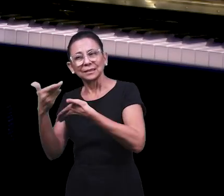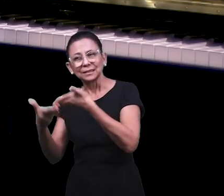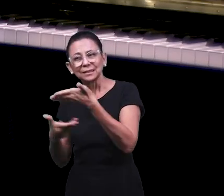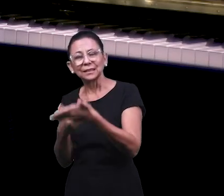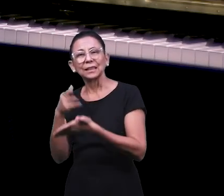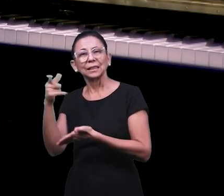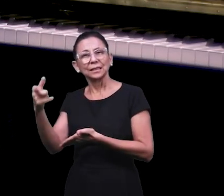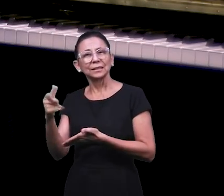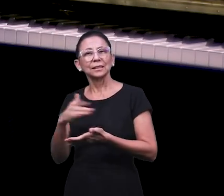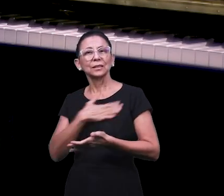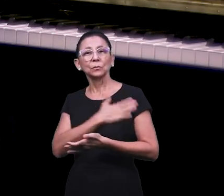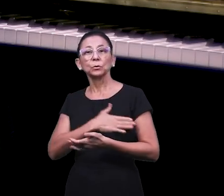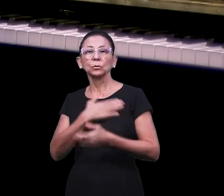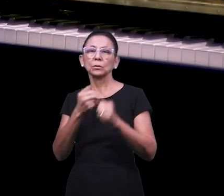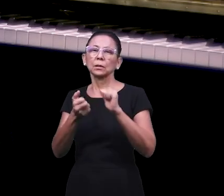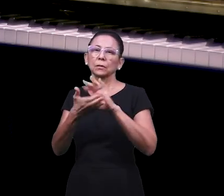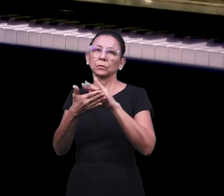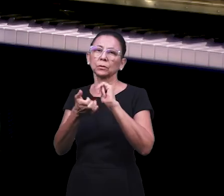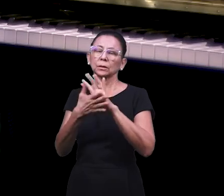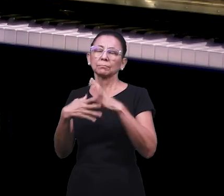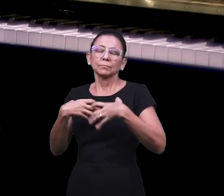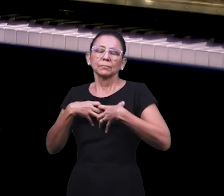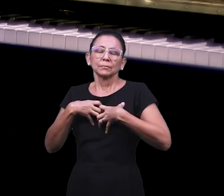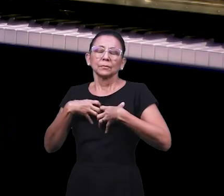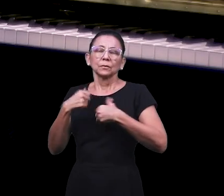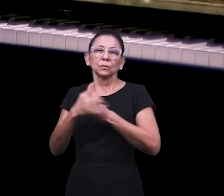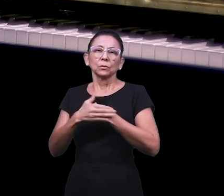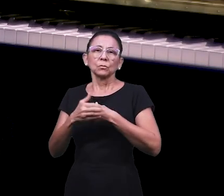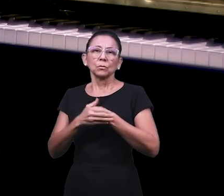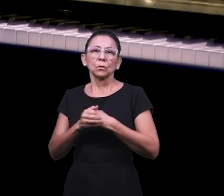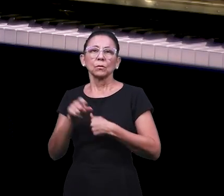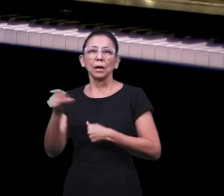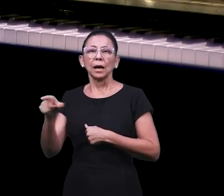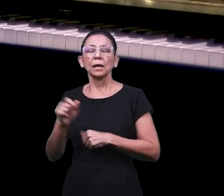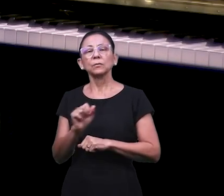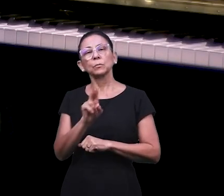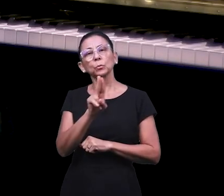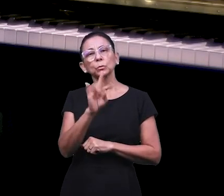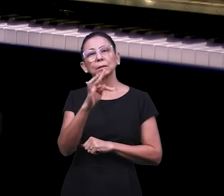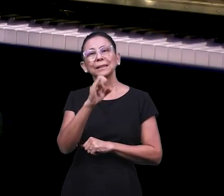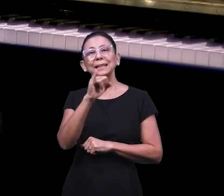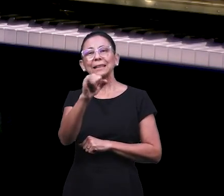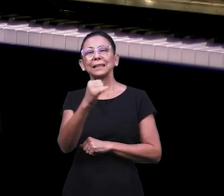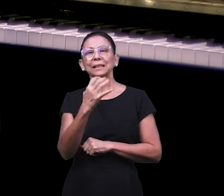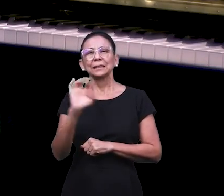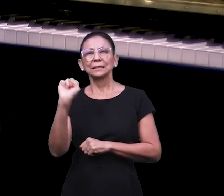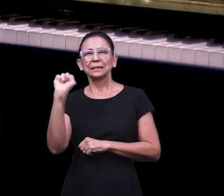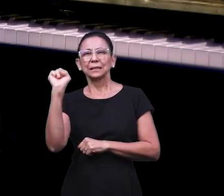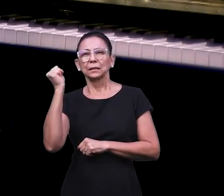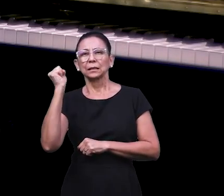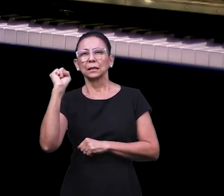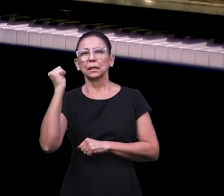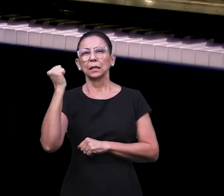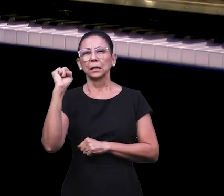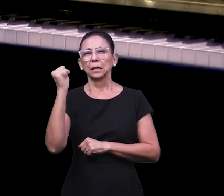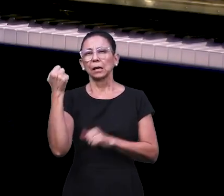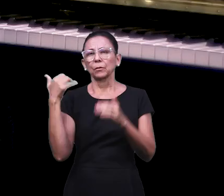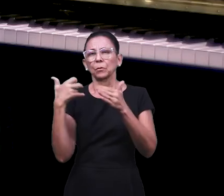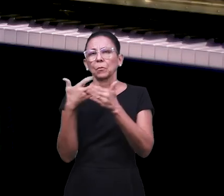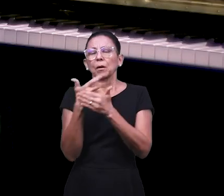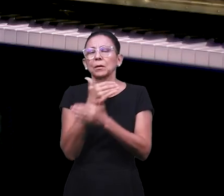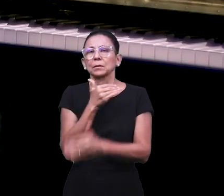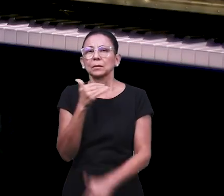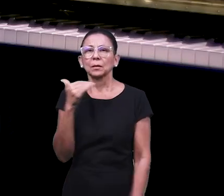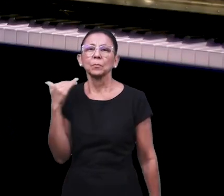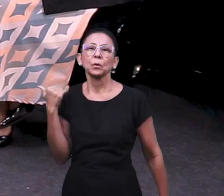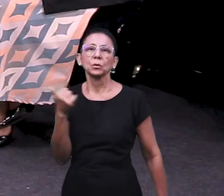escutava os hinos e ele era muito consolado. Aí ele foi para a UTI, ficou muito grave. Aí ele estava quase assim, realmente nos seus últimos instantes. Aí